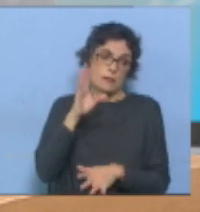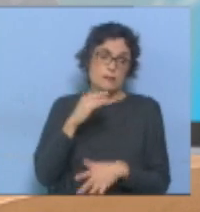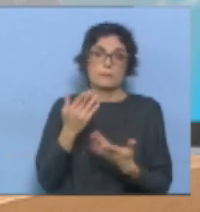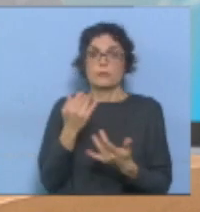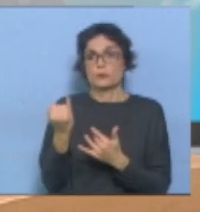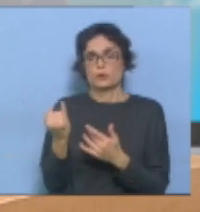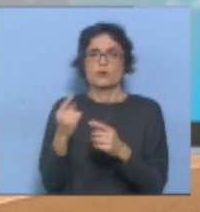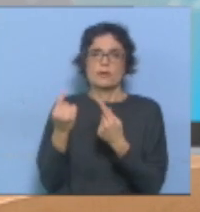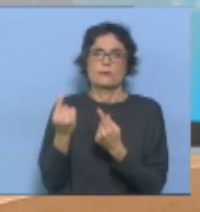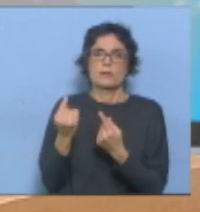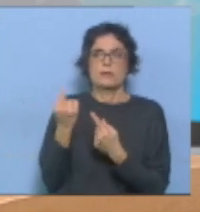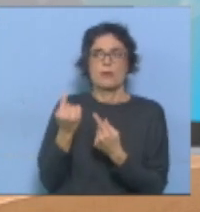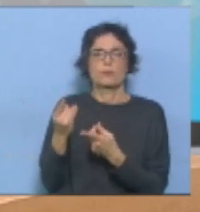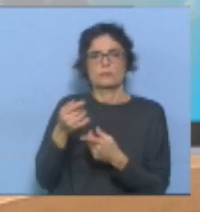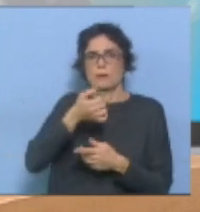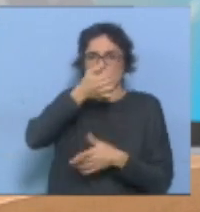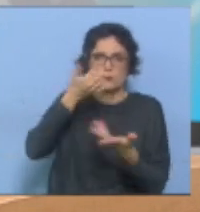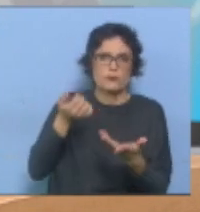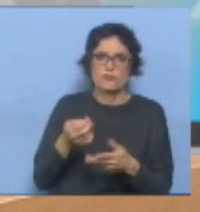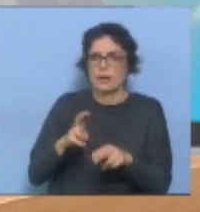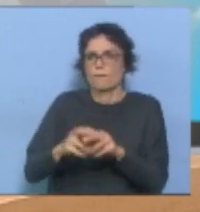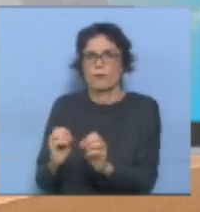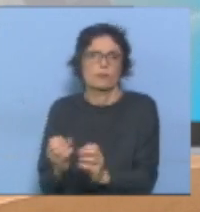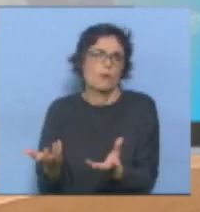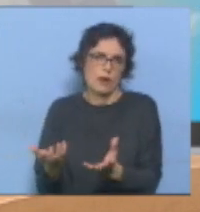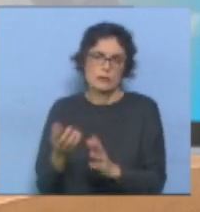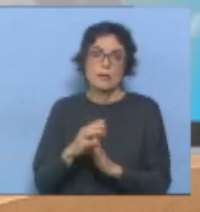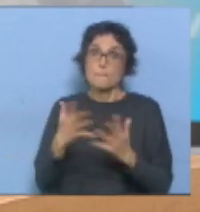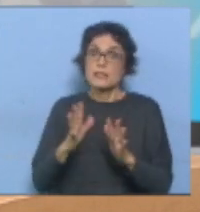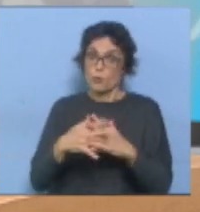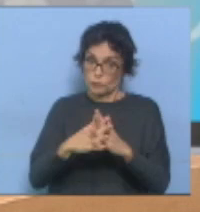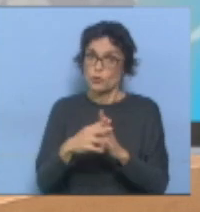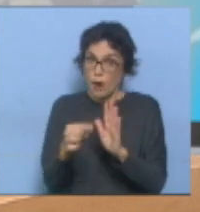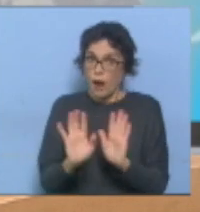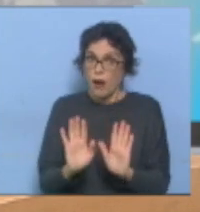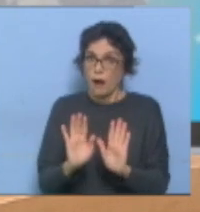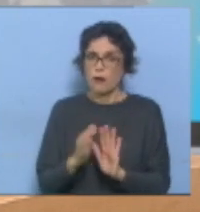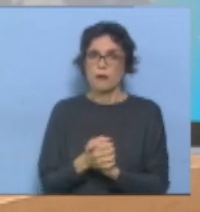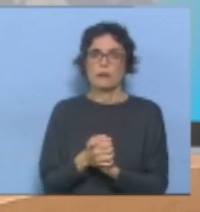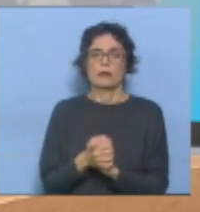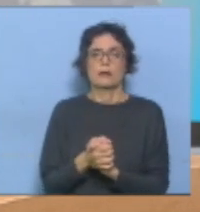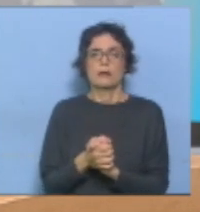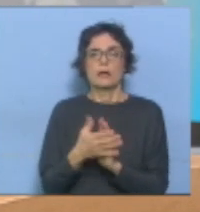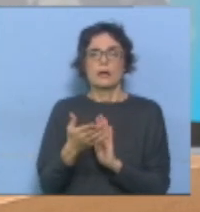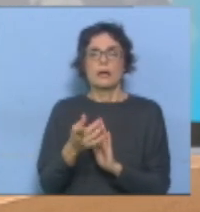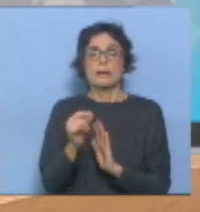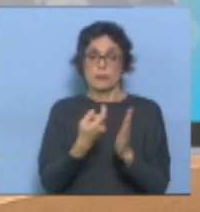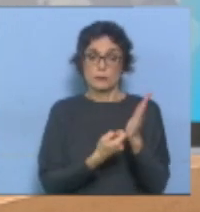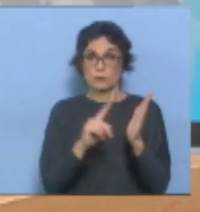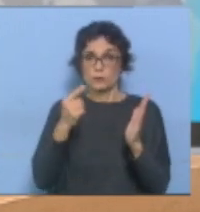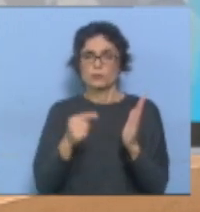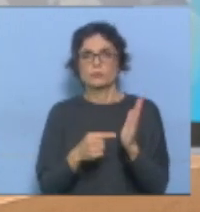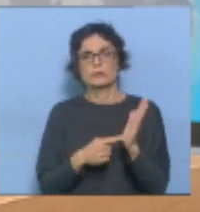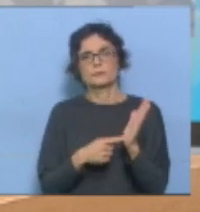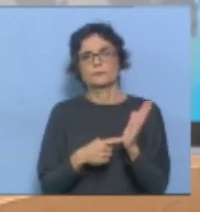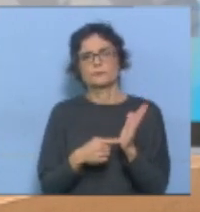falta de vagas, mas existe, a estrutura existe. E, por fim, perguntou-se, uma pergunta mais aberta, quais é que